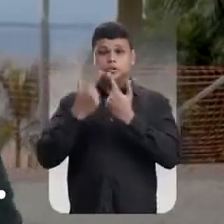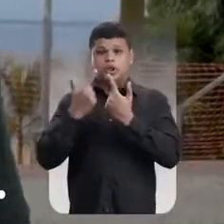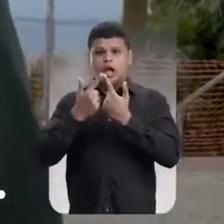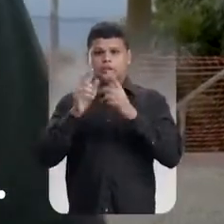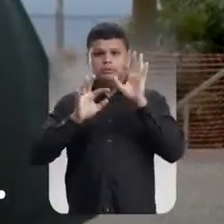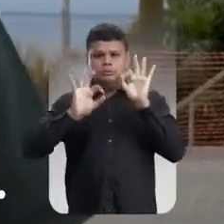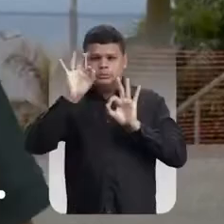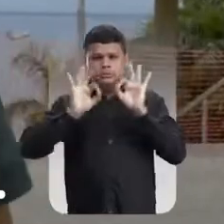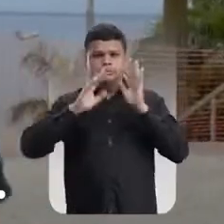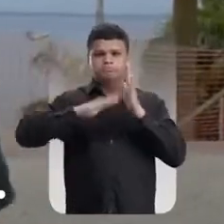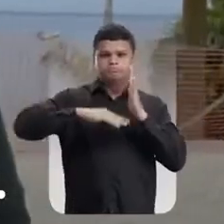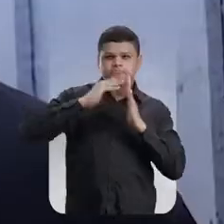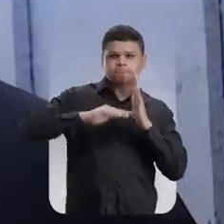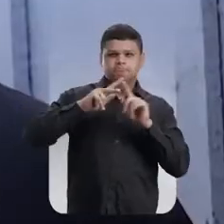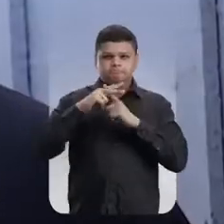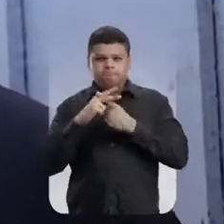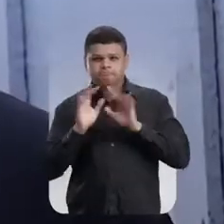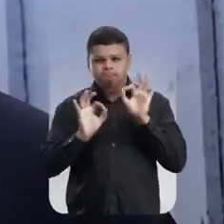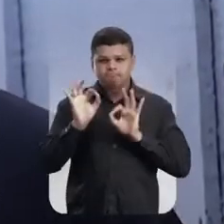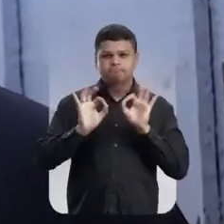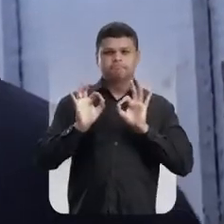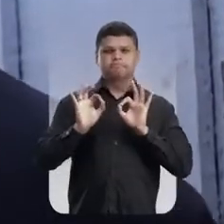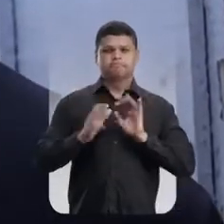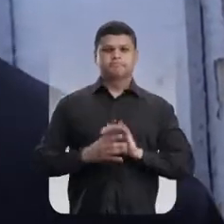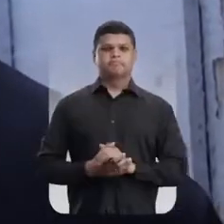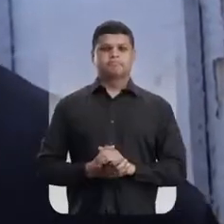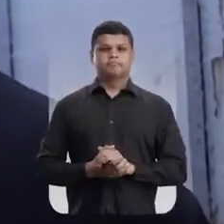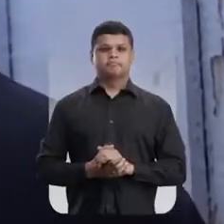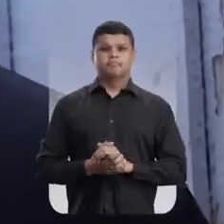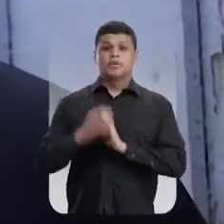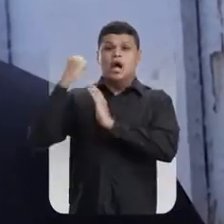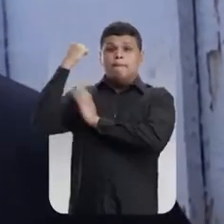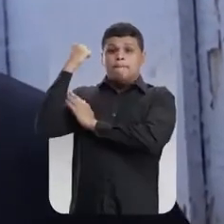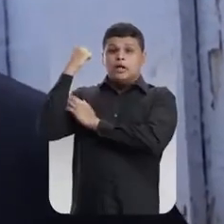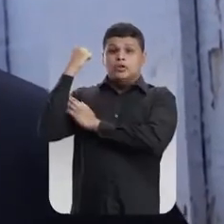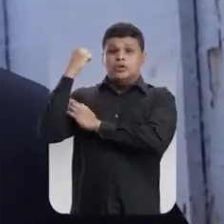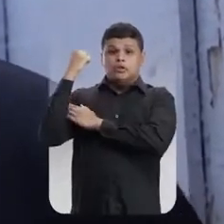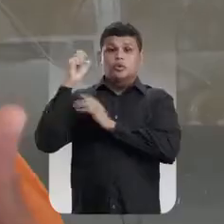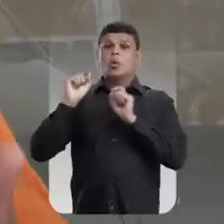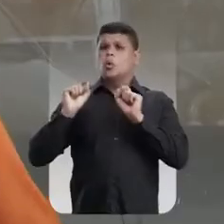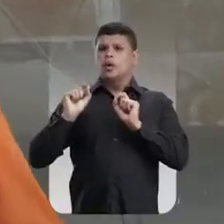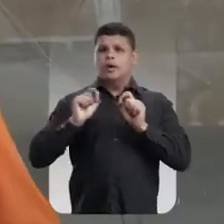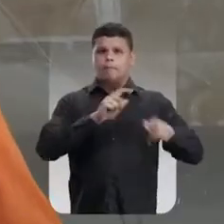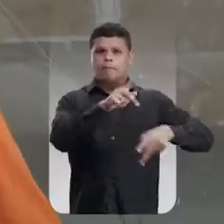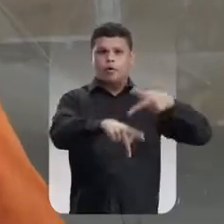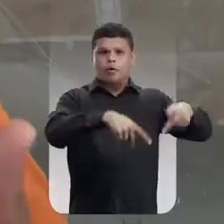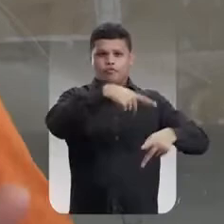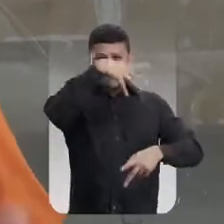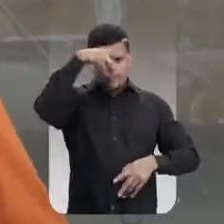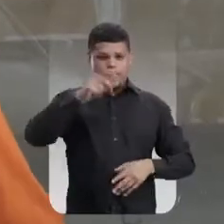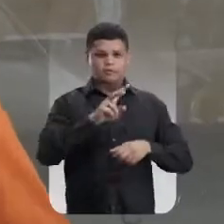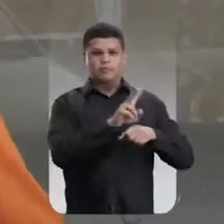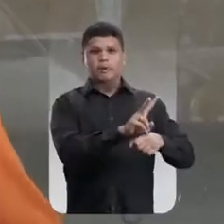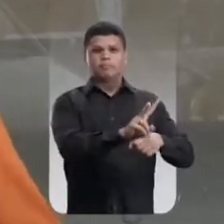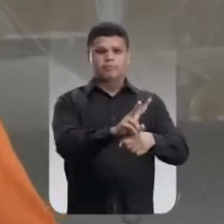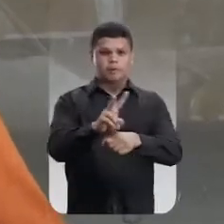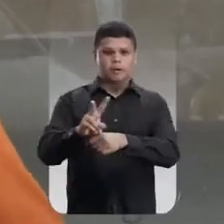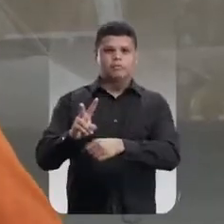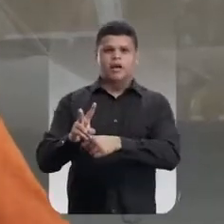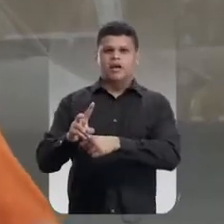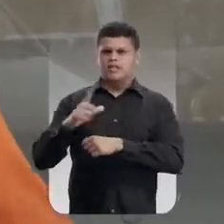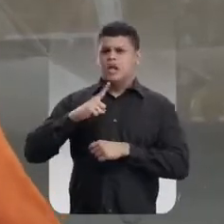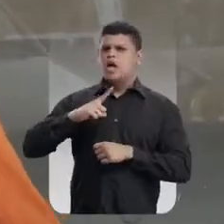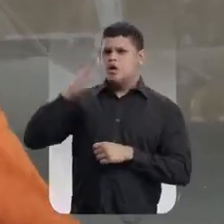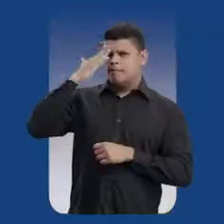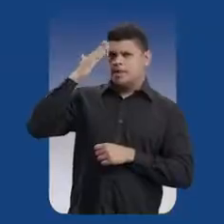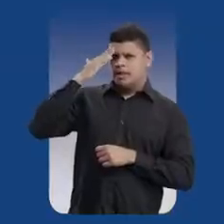sempre com as contas aprovadas. O amazonino, ele cuidou do povo do Amazonas. E ele é competente no que diz